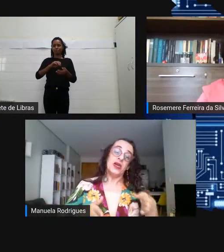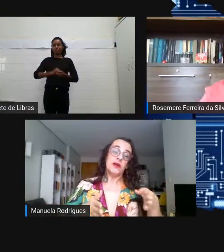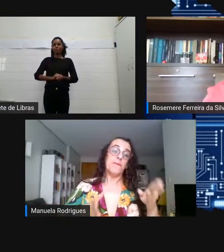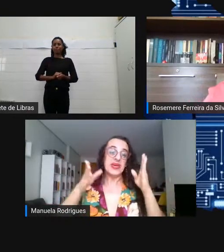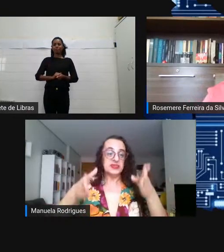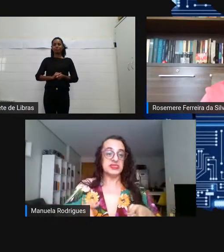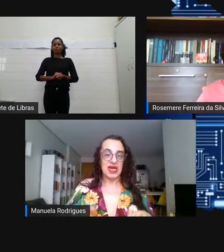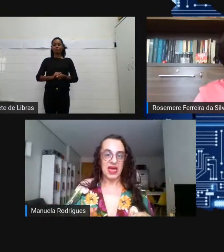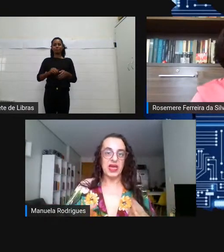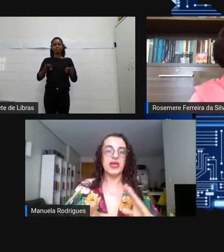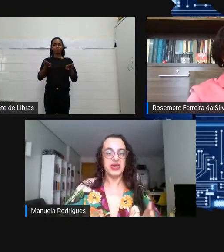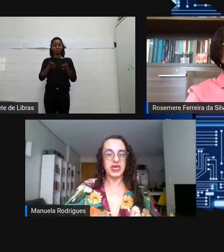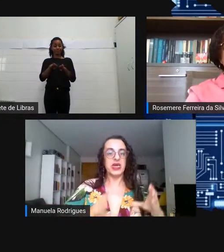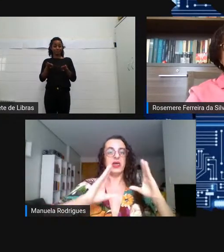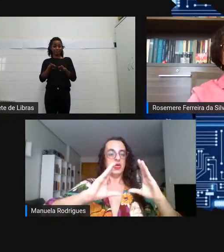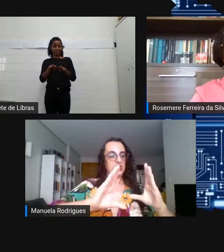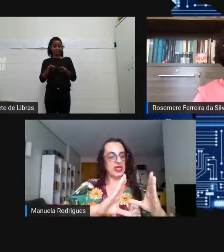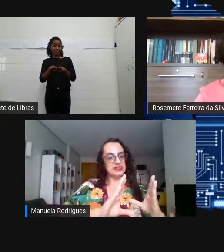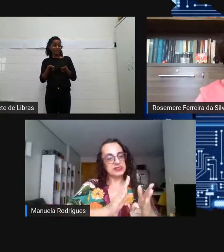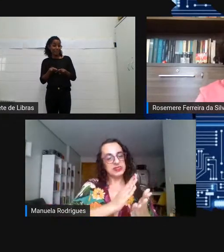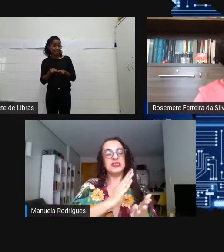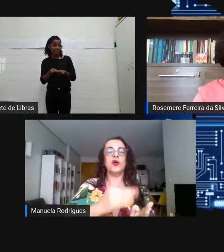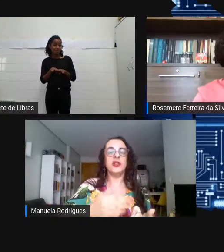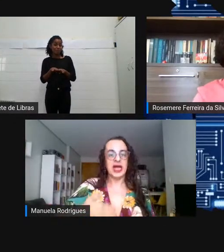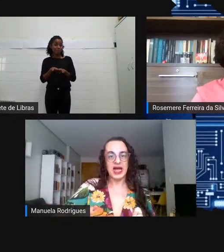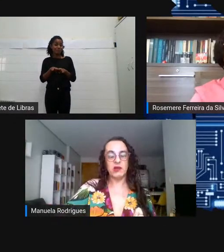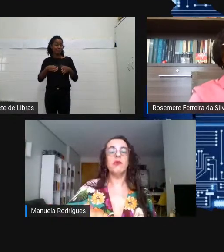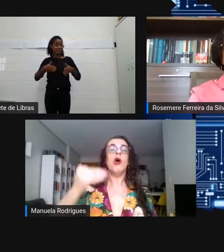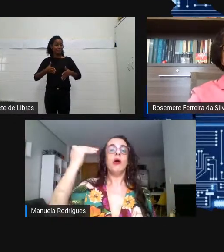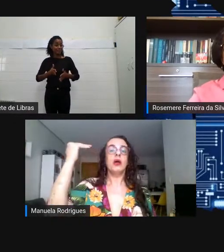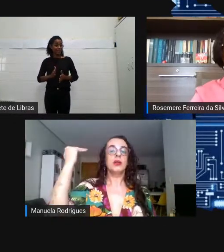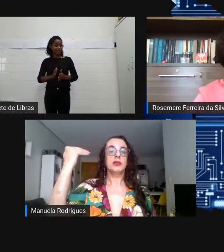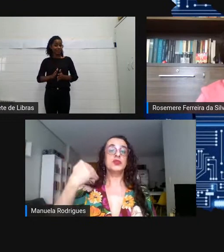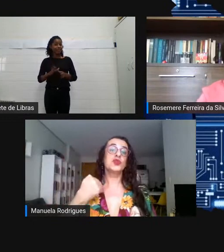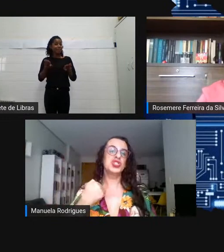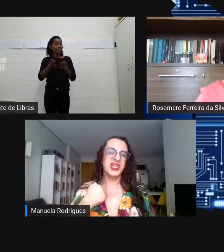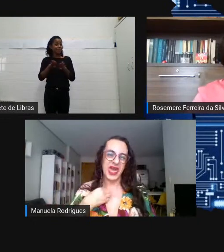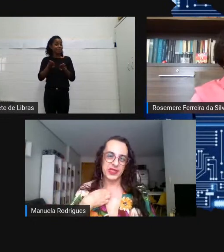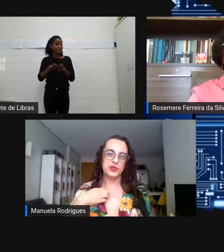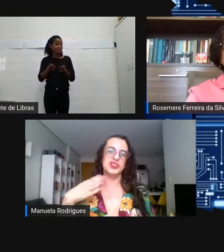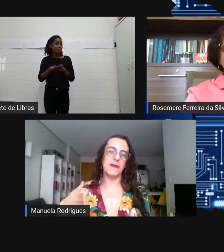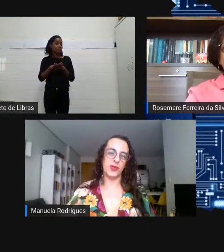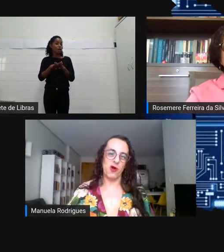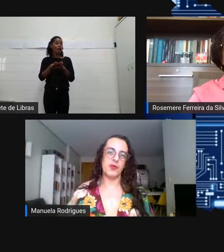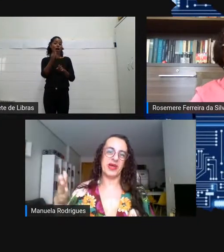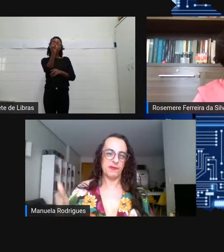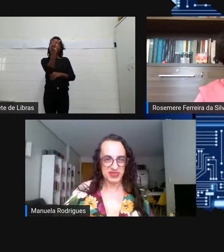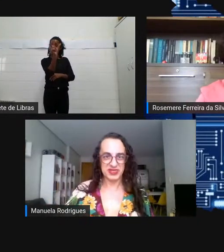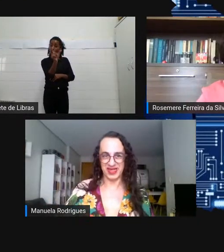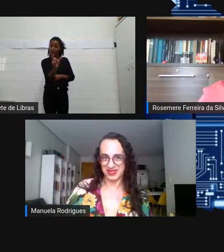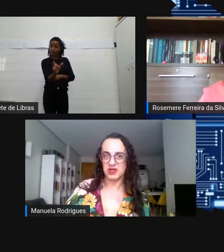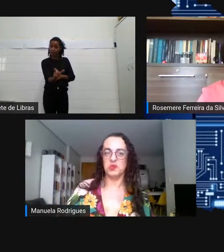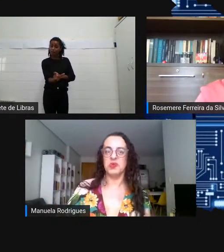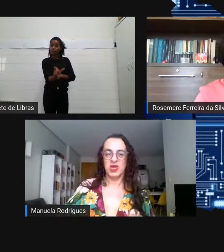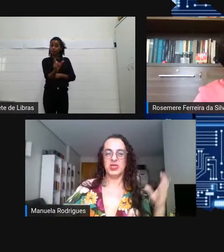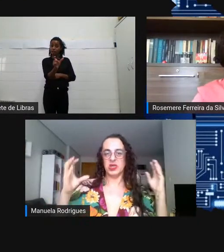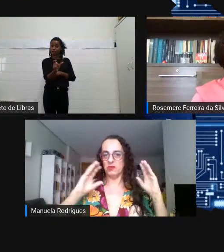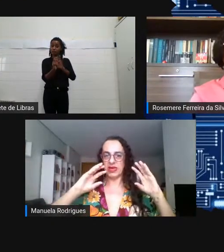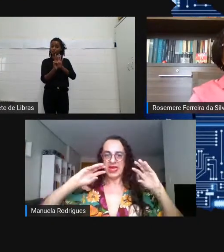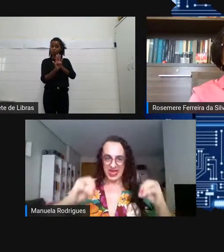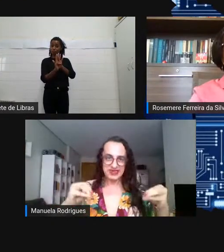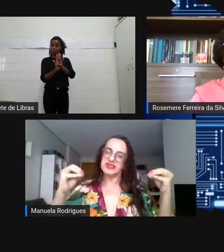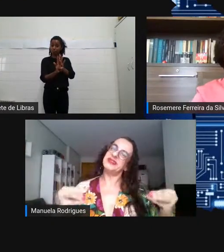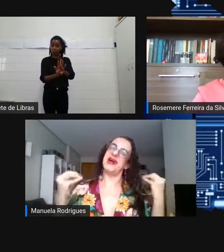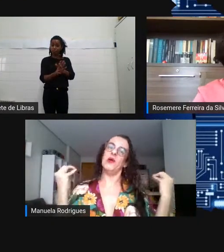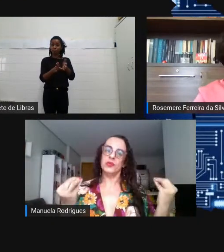e pensar que eles se tornaram sujeitos da própria representação.